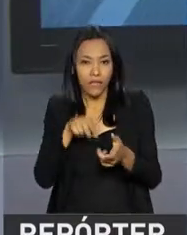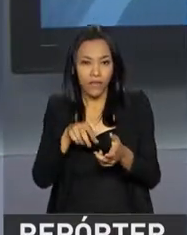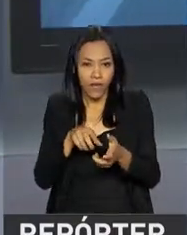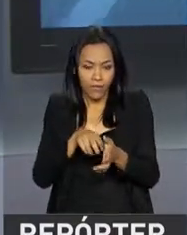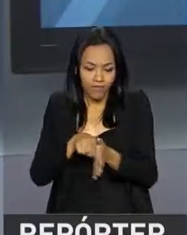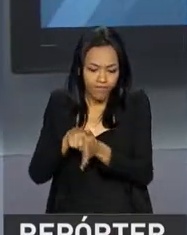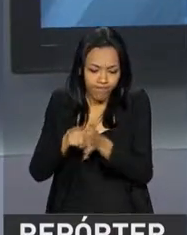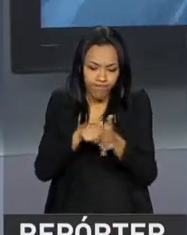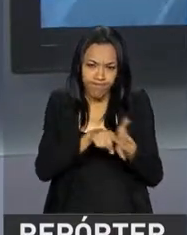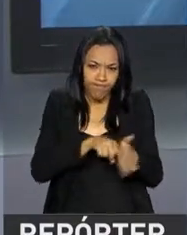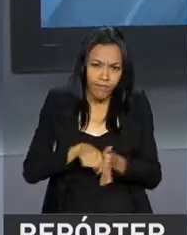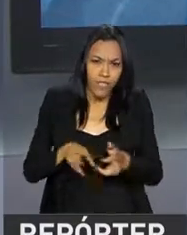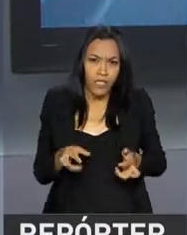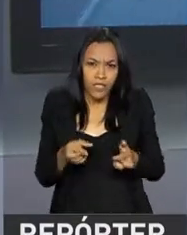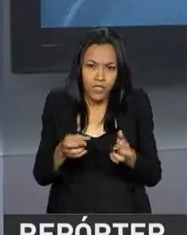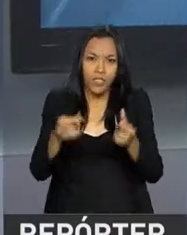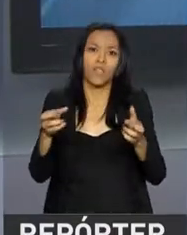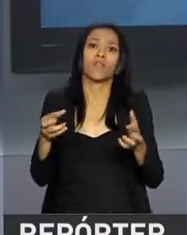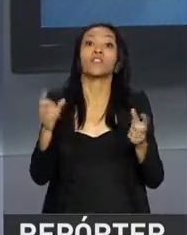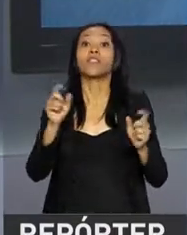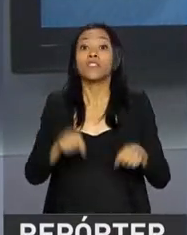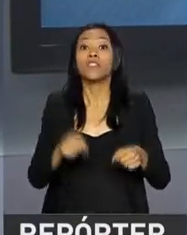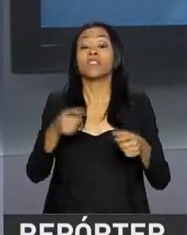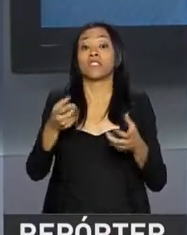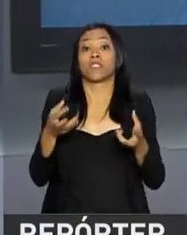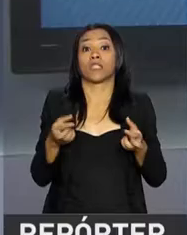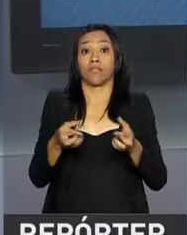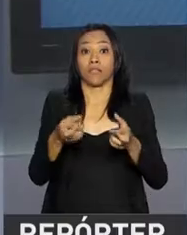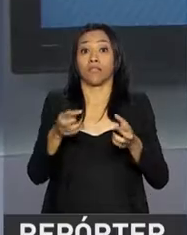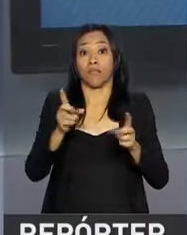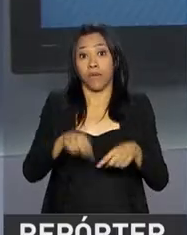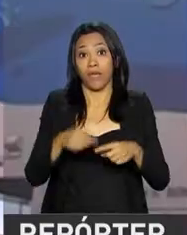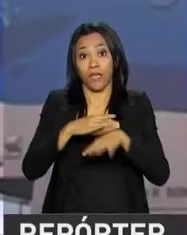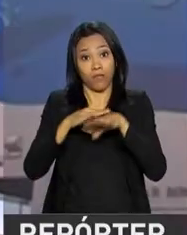de detecção da doença para que os pacientes tenham maior chance de cura.